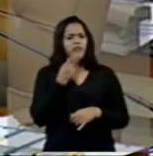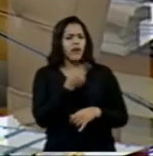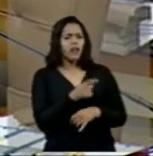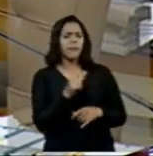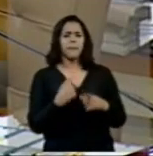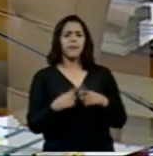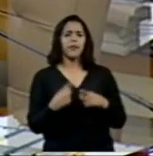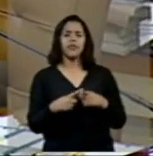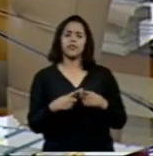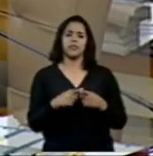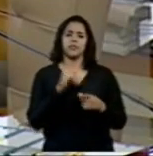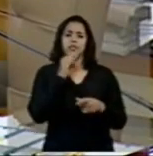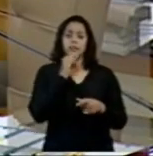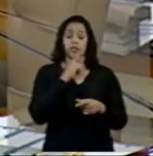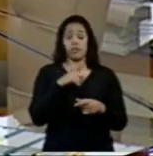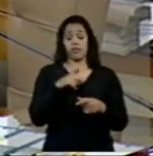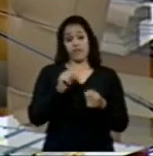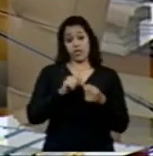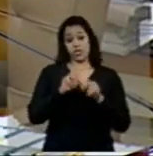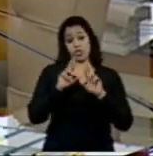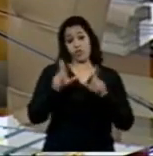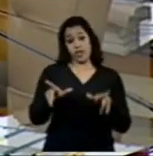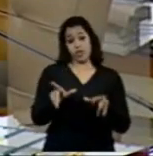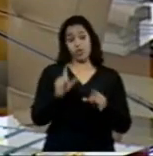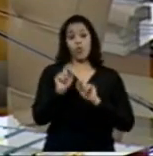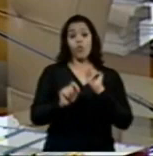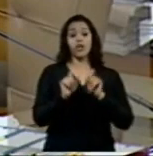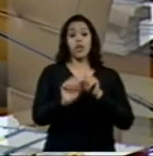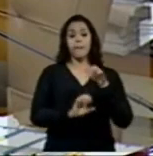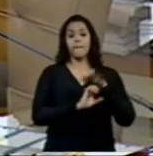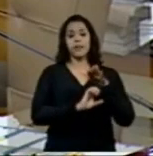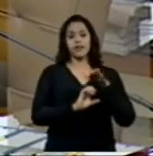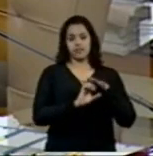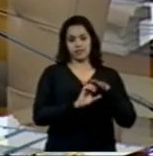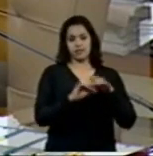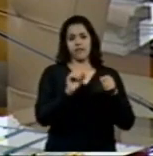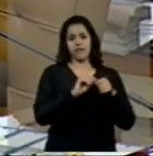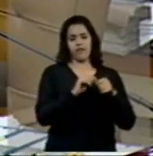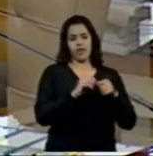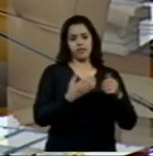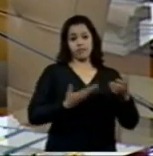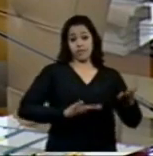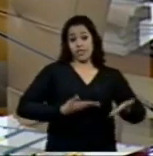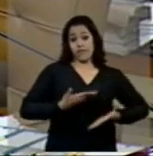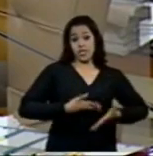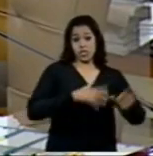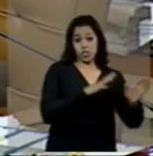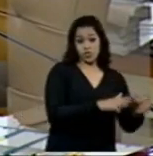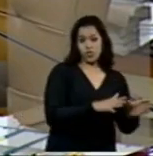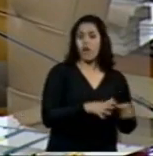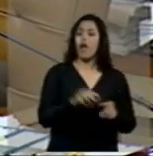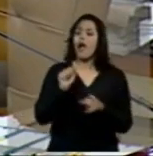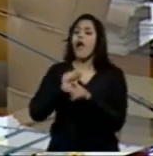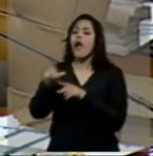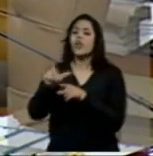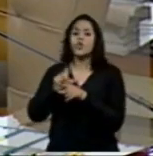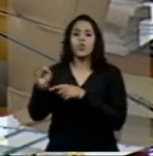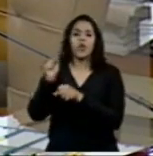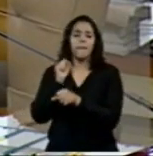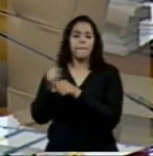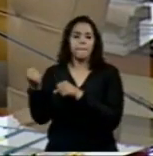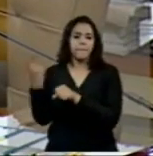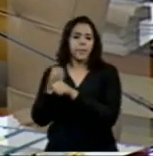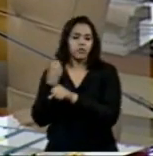aqui a tentar distinguir o que é uma empresa prestadora de serviços, o que é uma empresa locadora de mão de obra, o